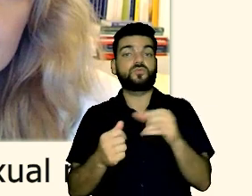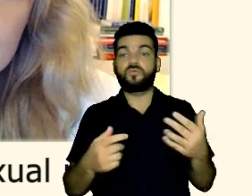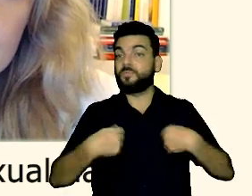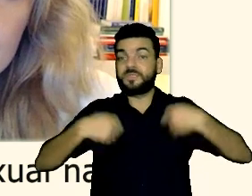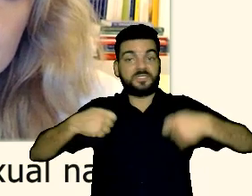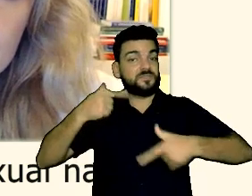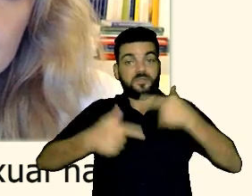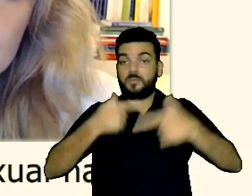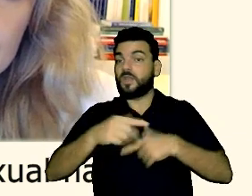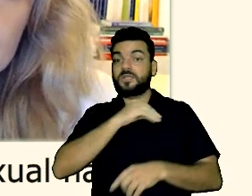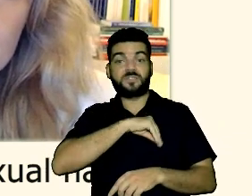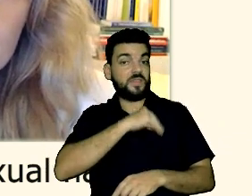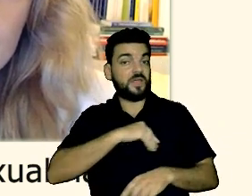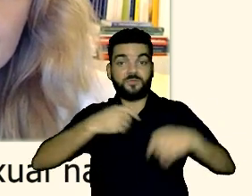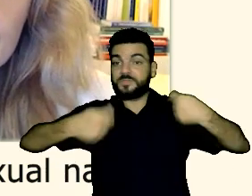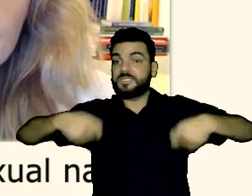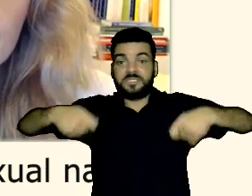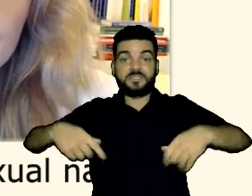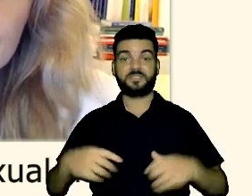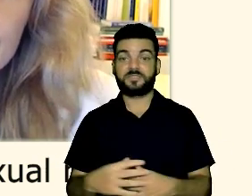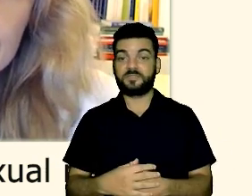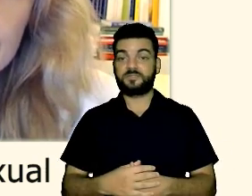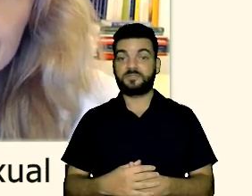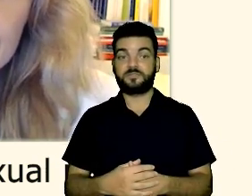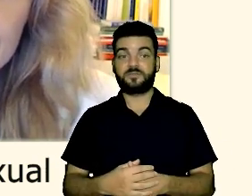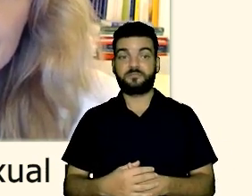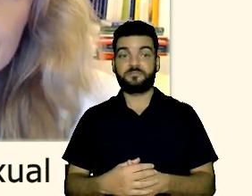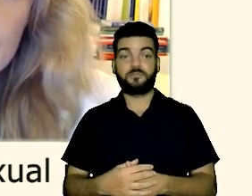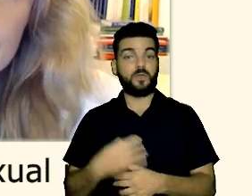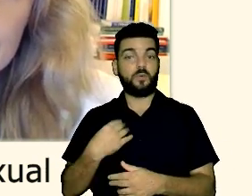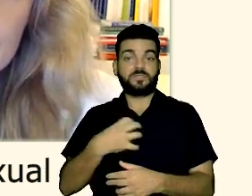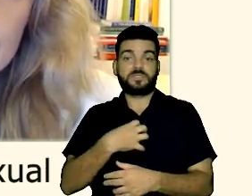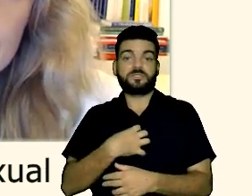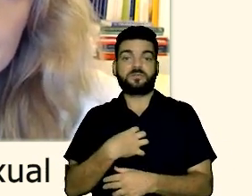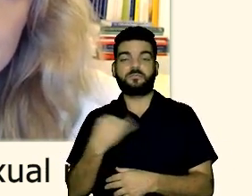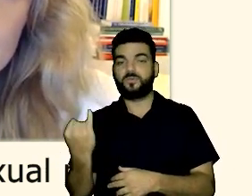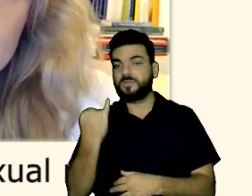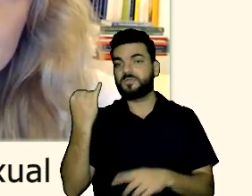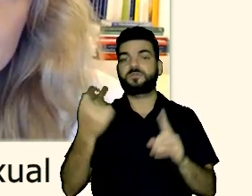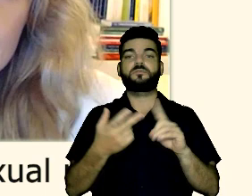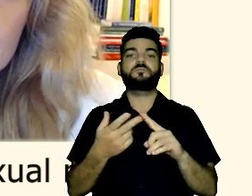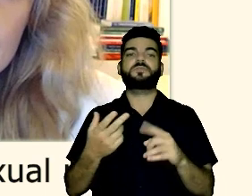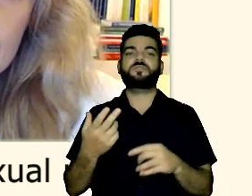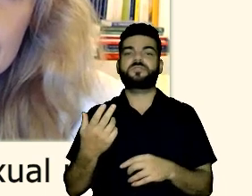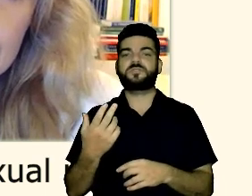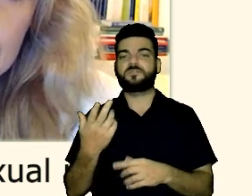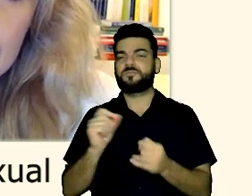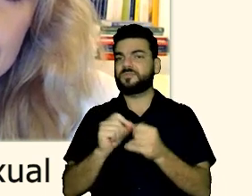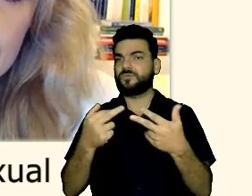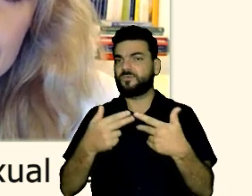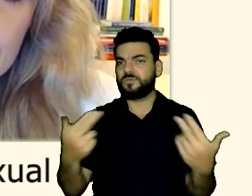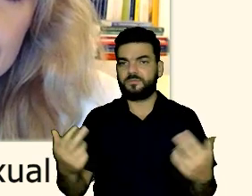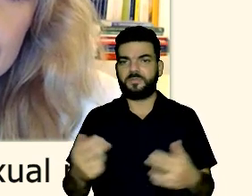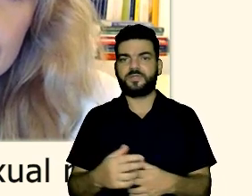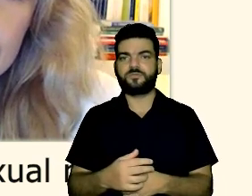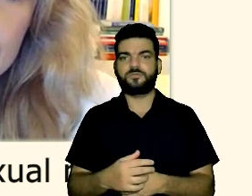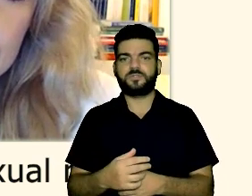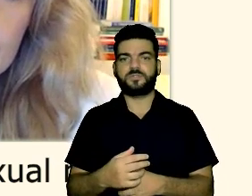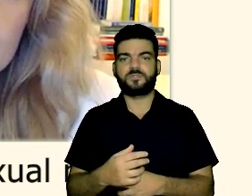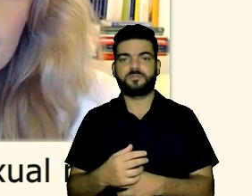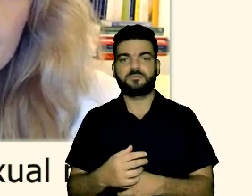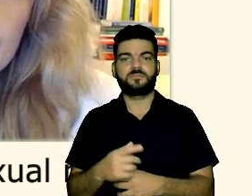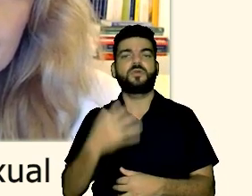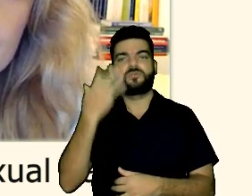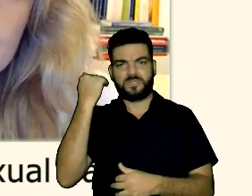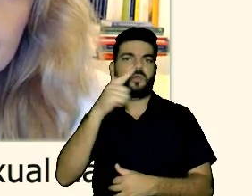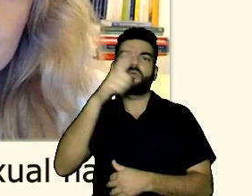com quem somos no mundo, né? Todos nós precisamos trabalhar para quê? Para nos sentirmos importantes, para fazer alguma